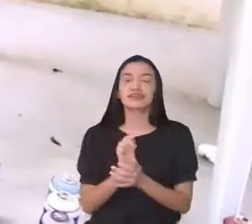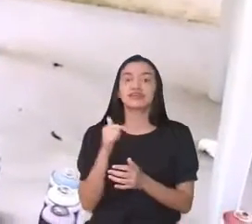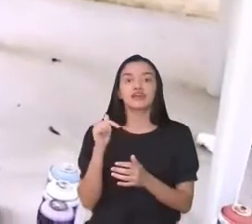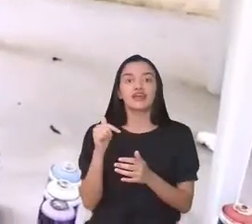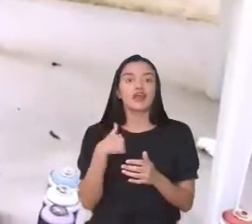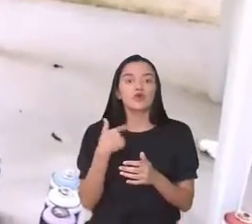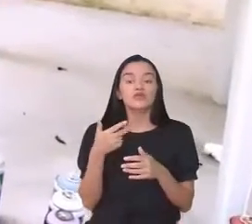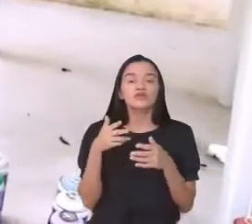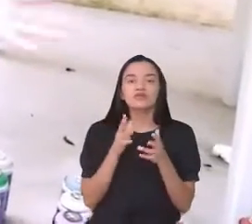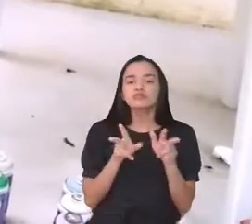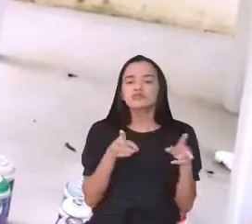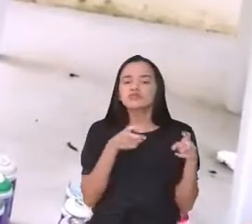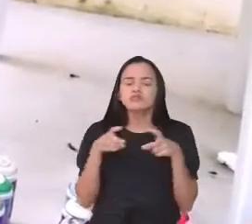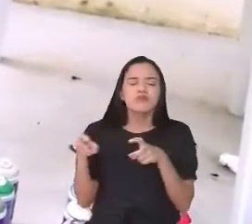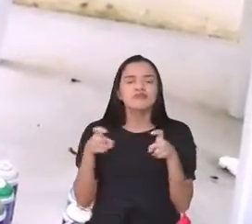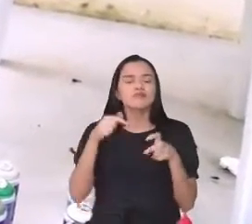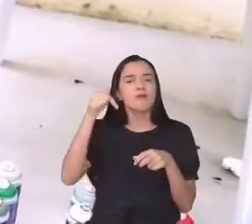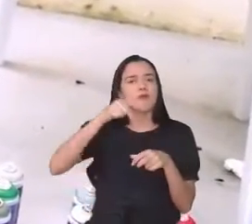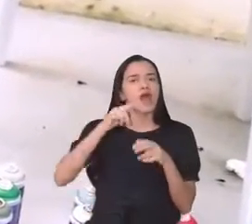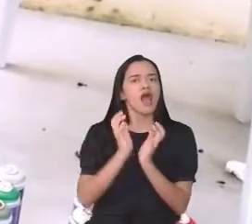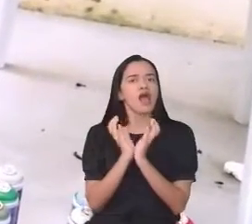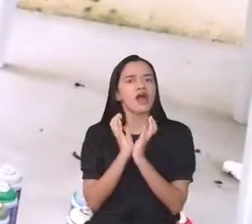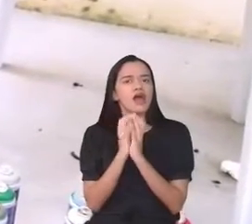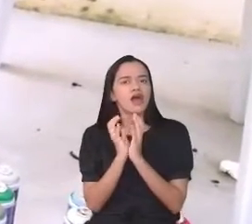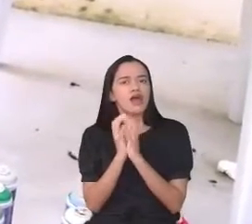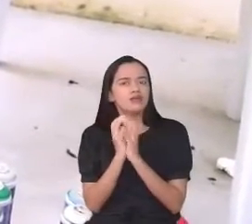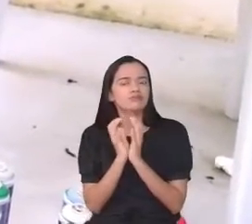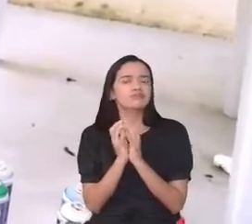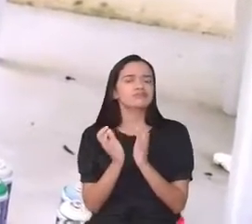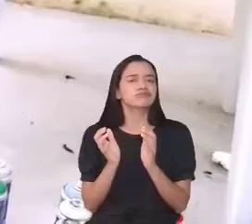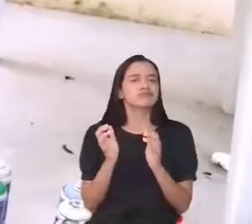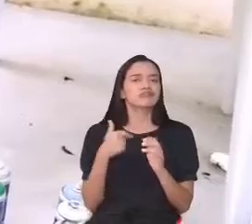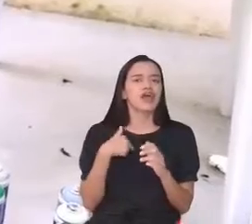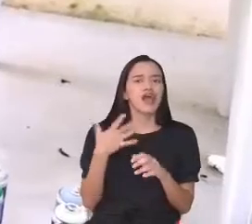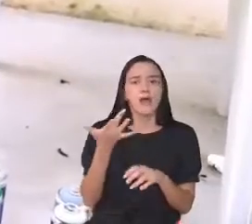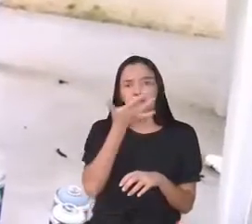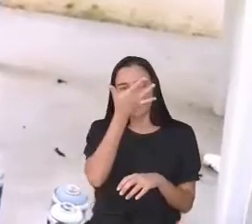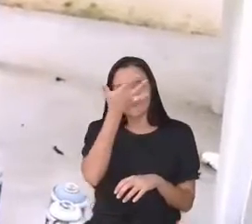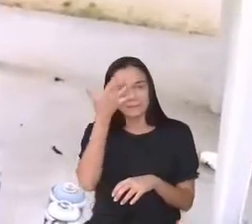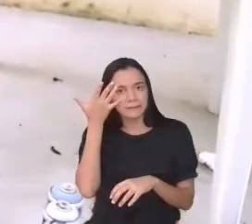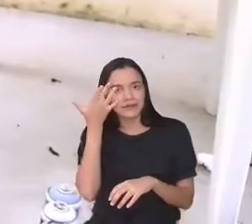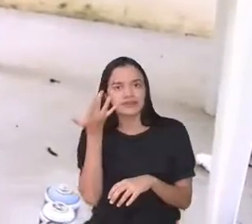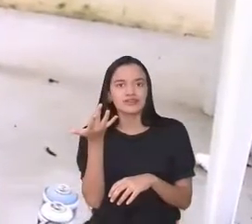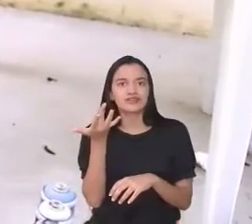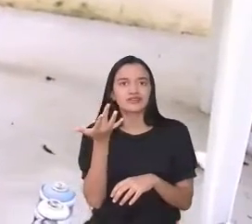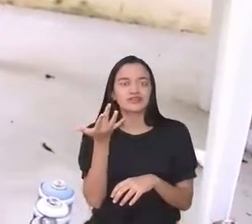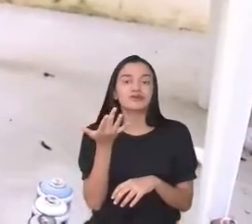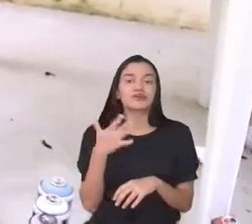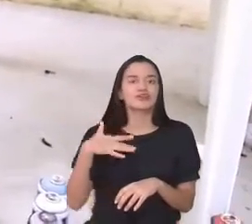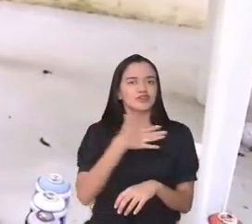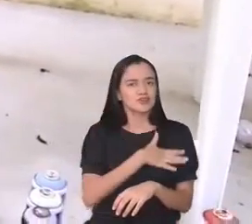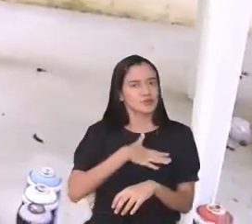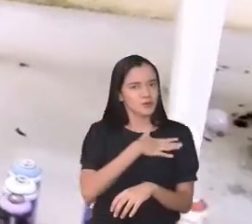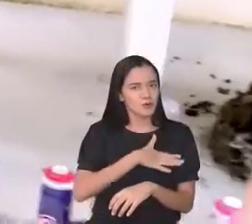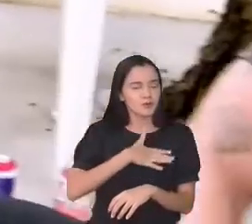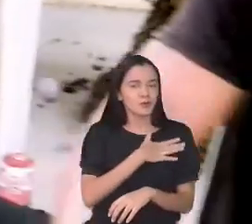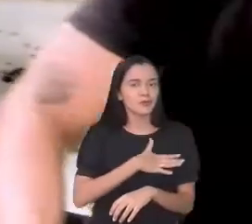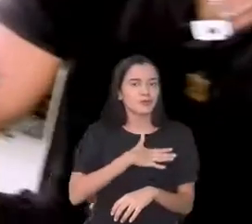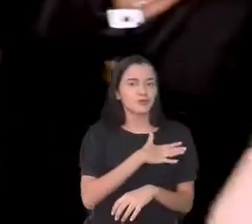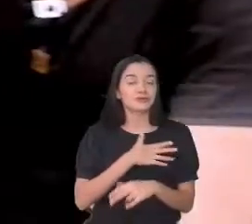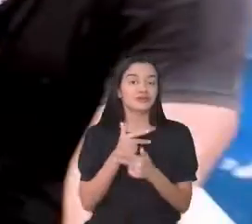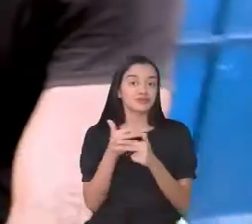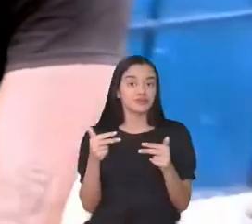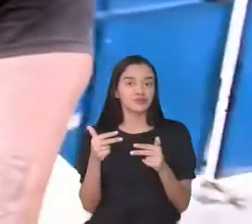chamou mais atenção aqui nas nossas terrinhas? Né? A gente, como povo bairrista, a gente gosta de saber essas coisas.